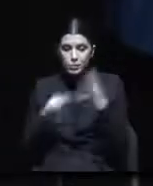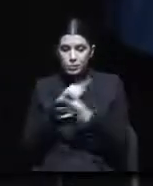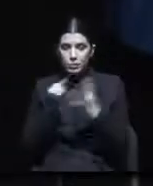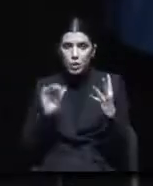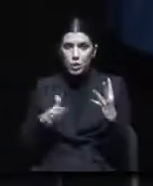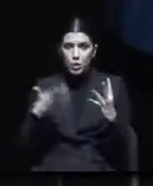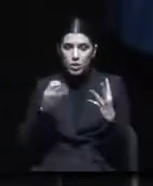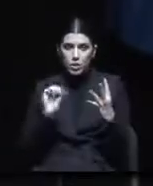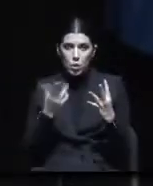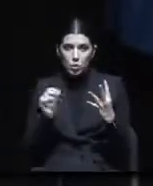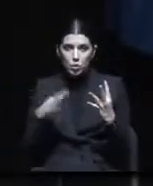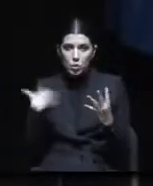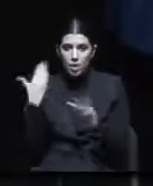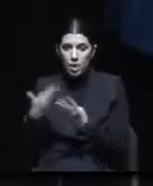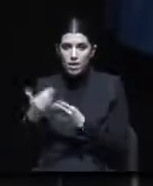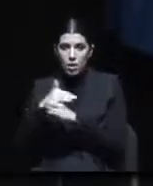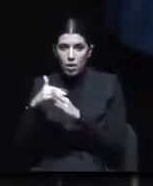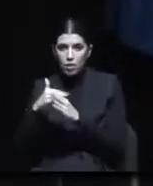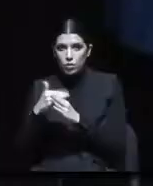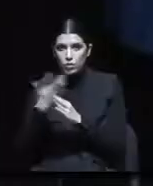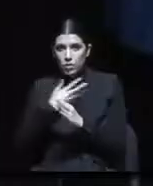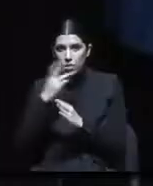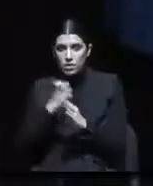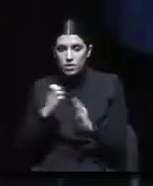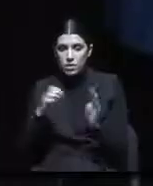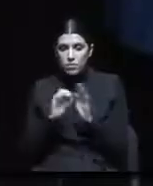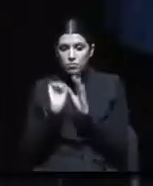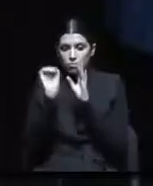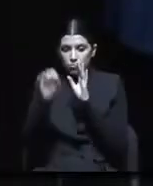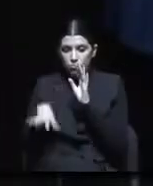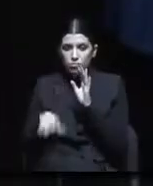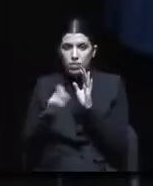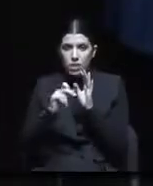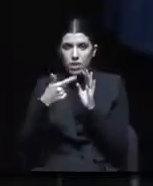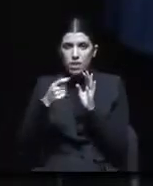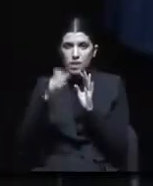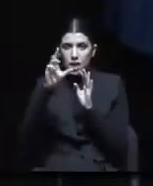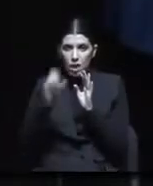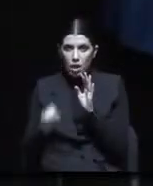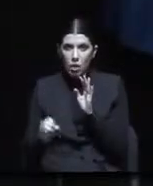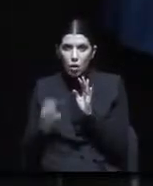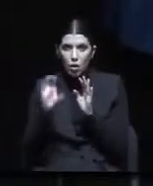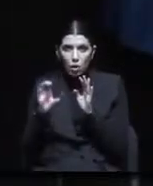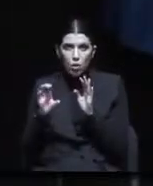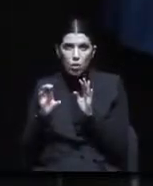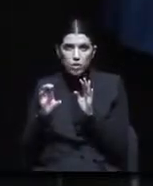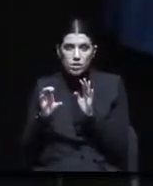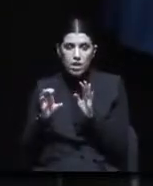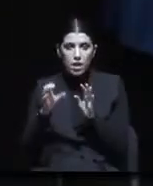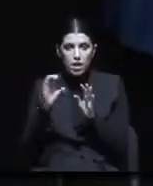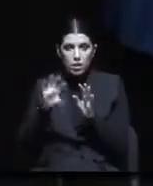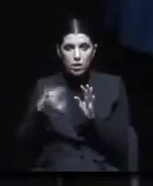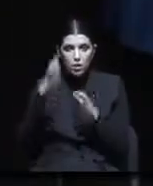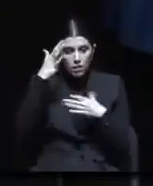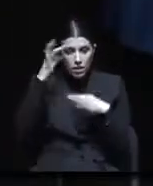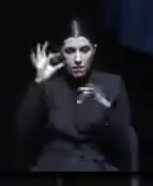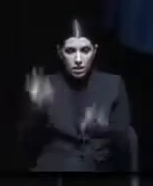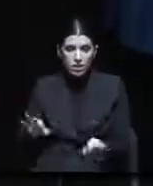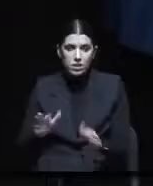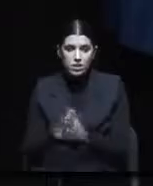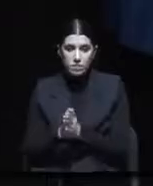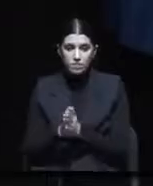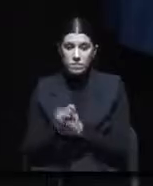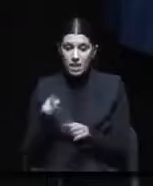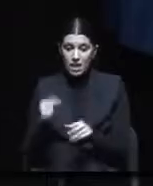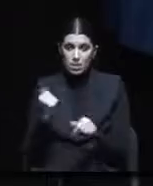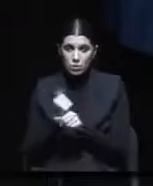o início de outubro até meados de dezembro, depositados neste aterro no concelho de Vila Franca de Xira. Durante esta